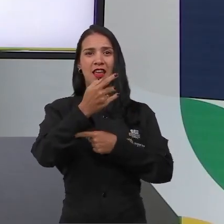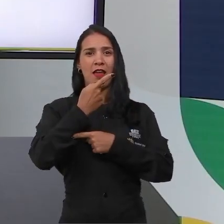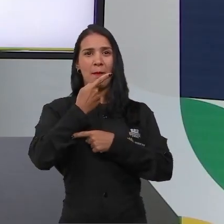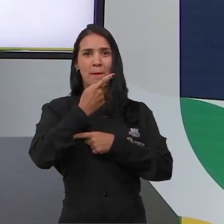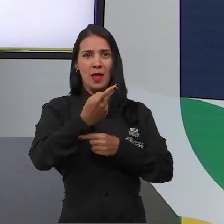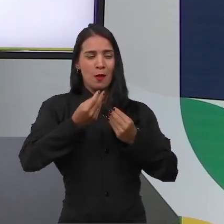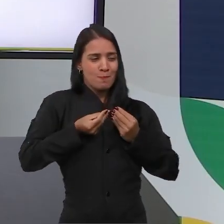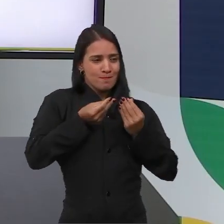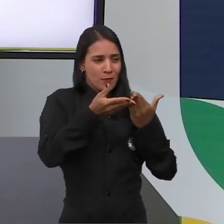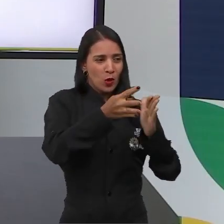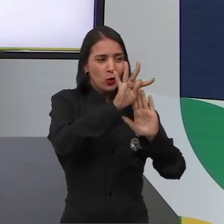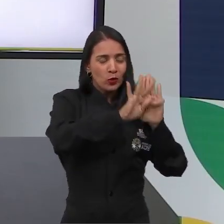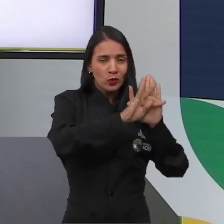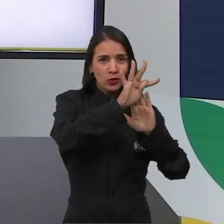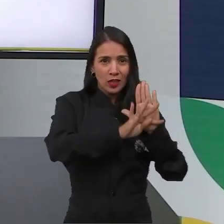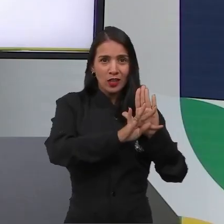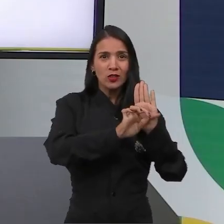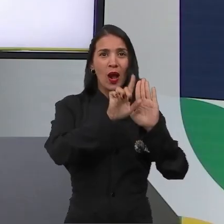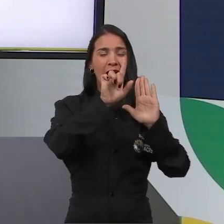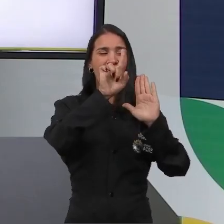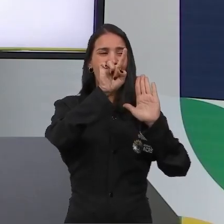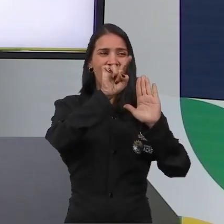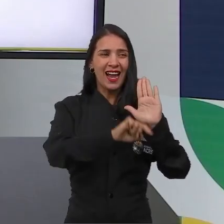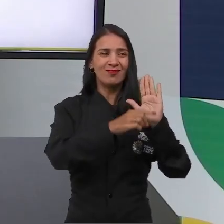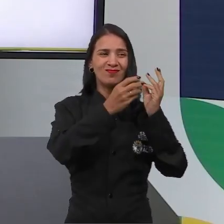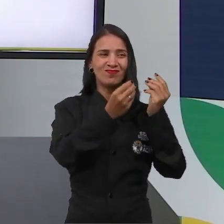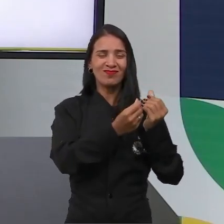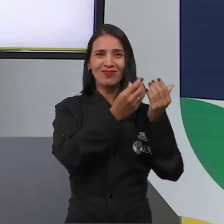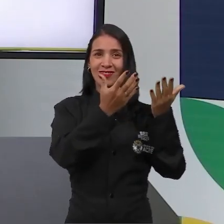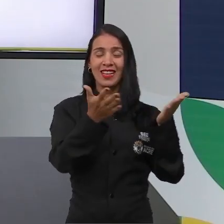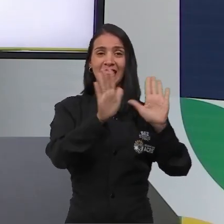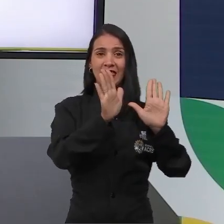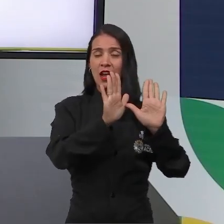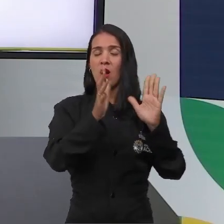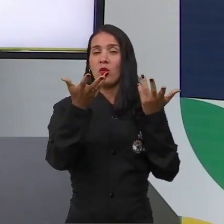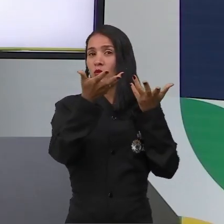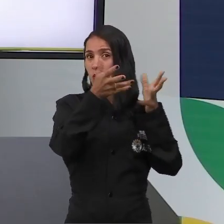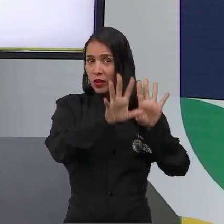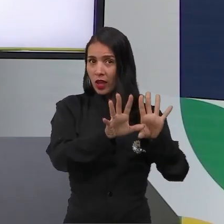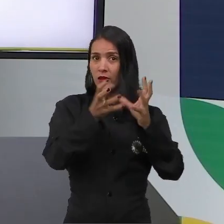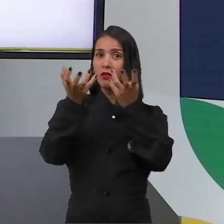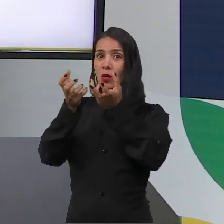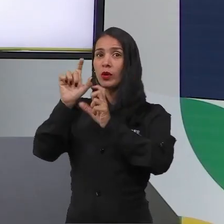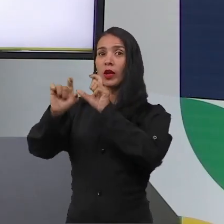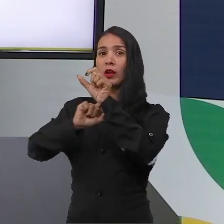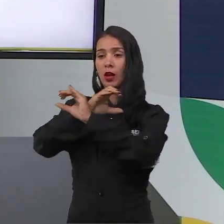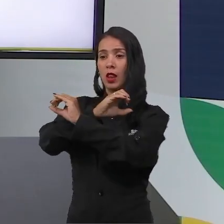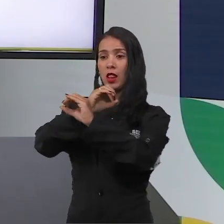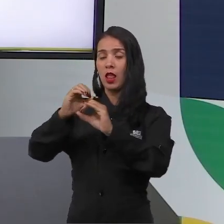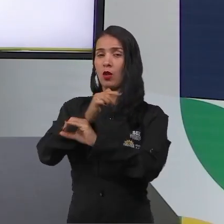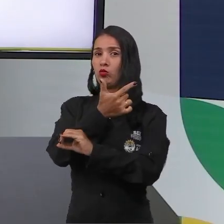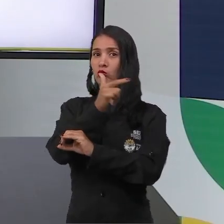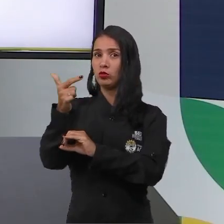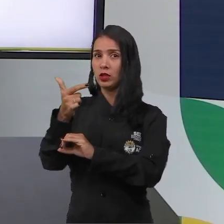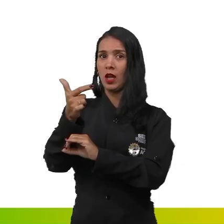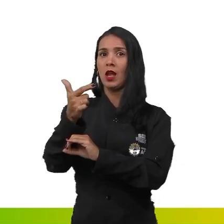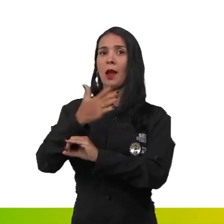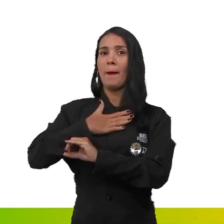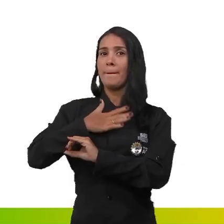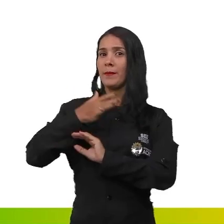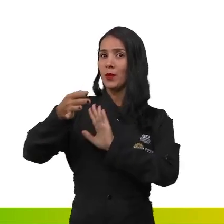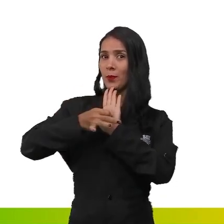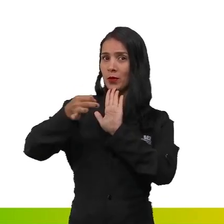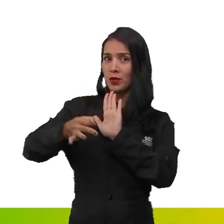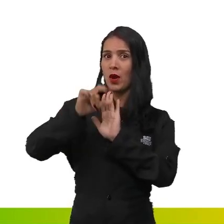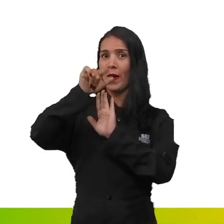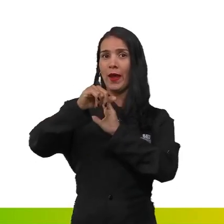falamos dessas estratégias, são formas de tornar o texto neutro, tá? De tornar ele confiável. O segundo ponto que aparece aí